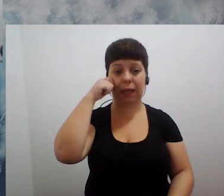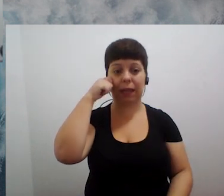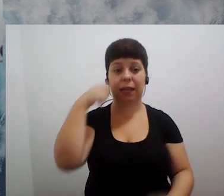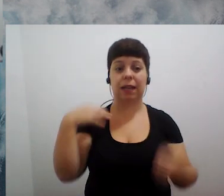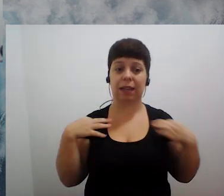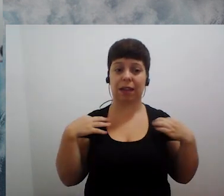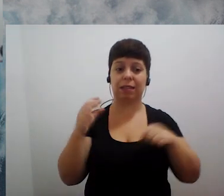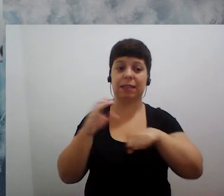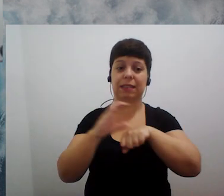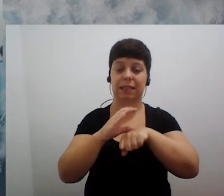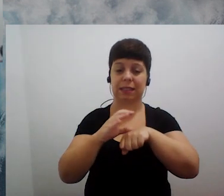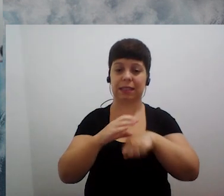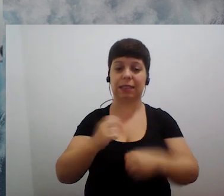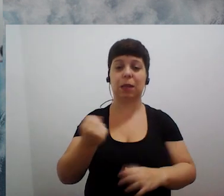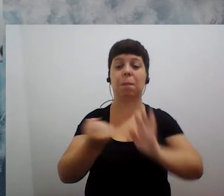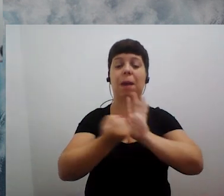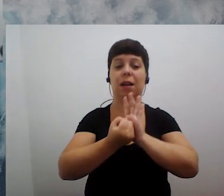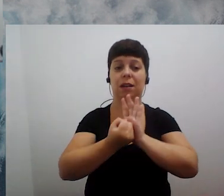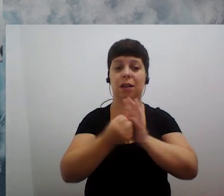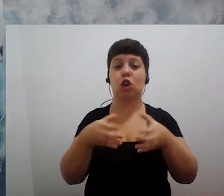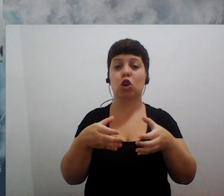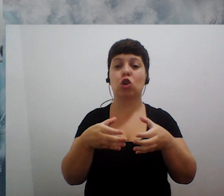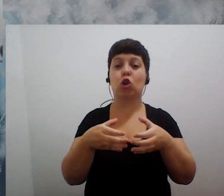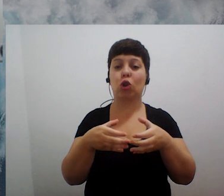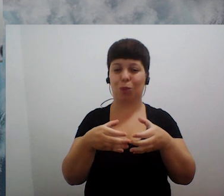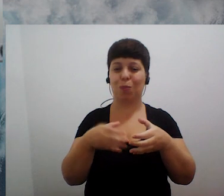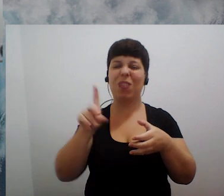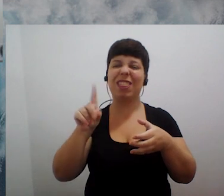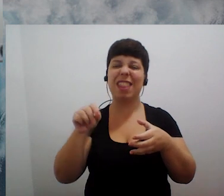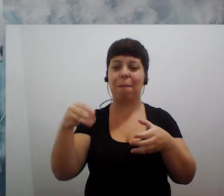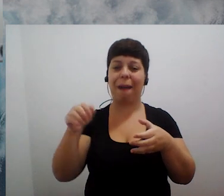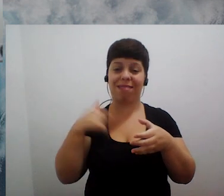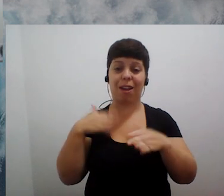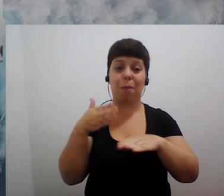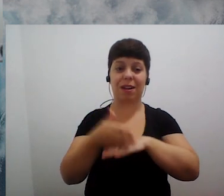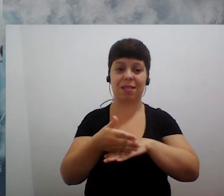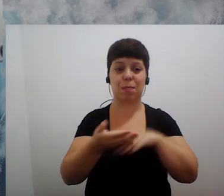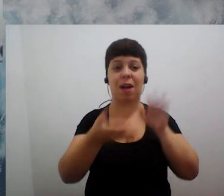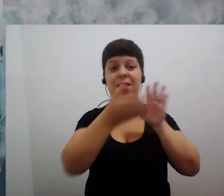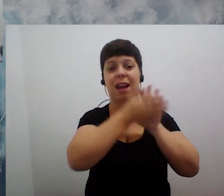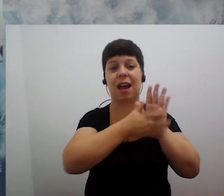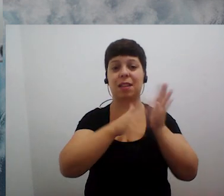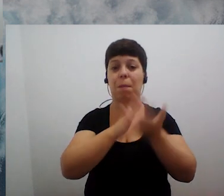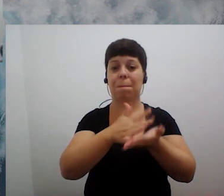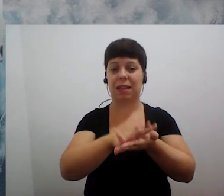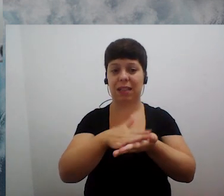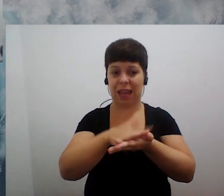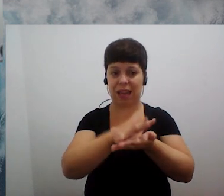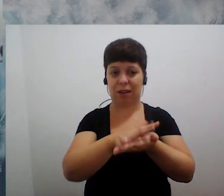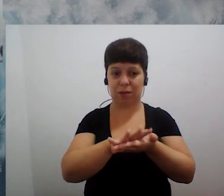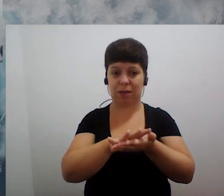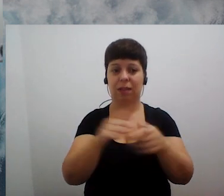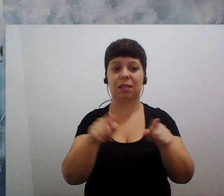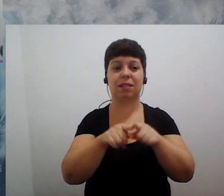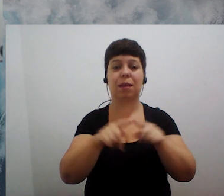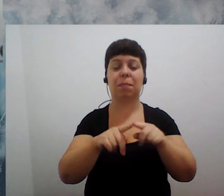preta e estou vestindo uma camiseta cinza com a logo do Grupo da Mata, do qual eu faço parte. Atrás tem um